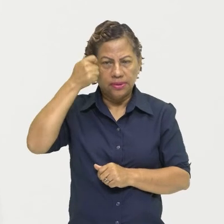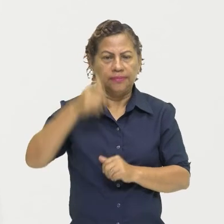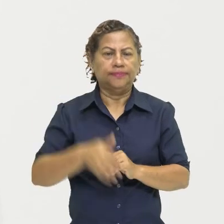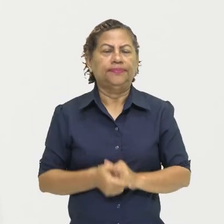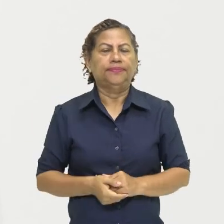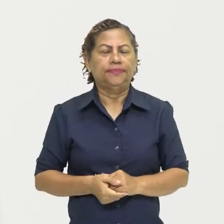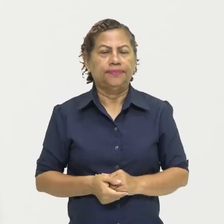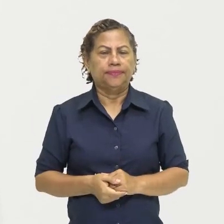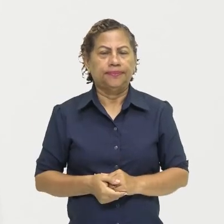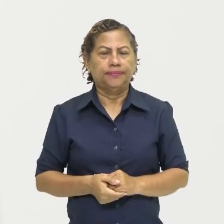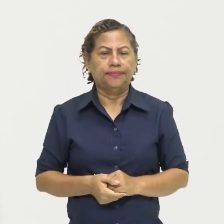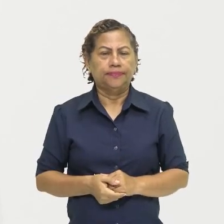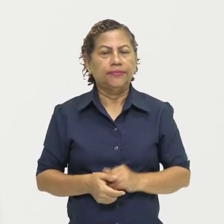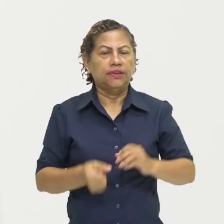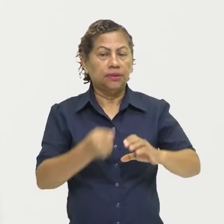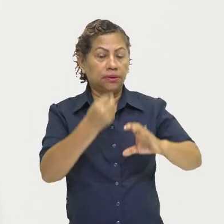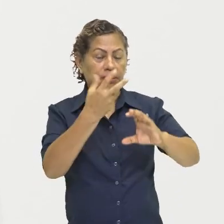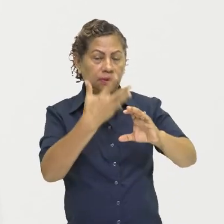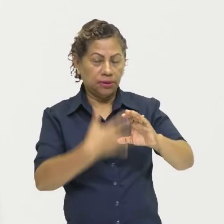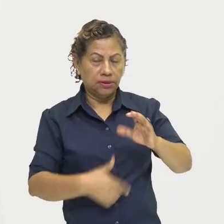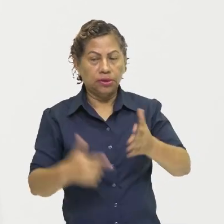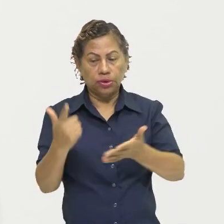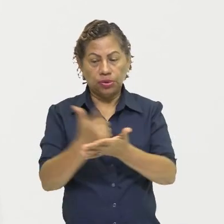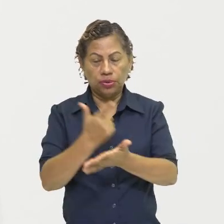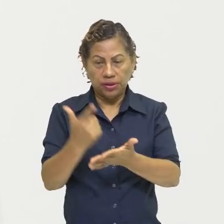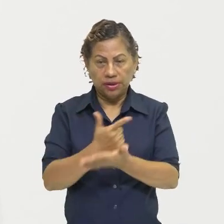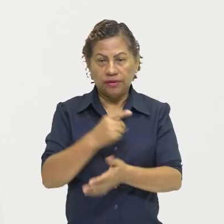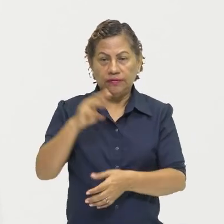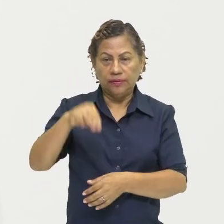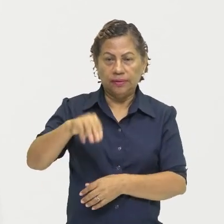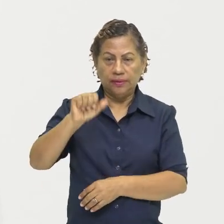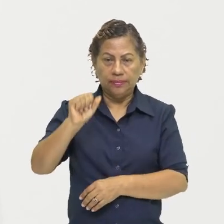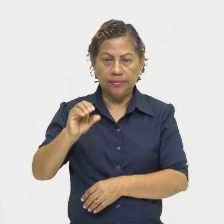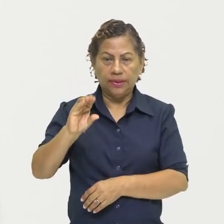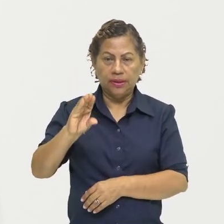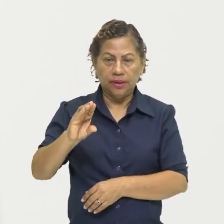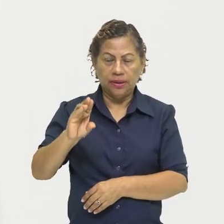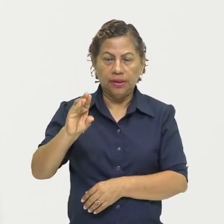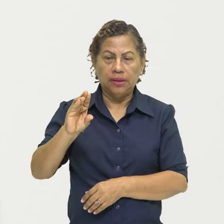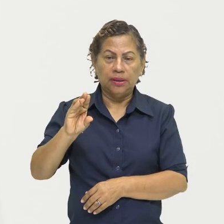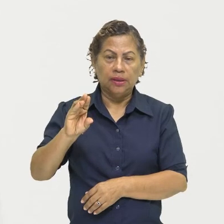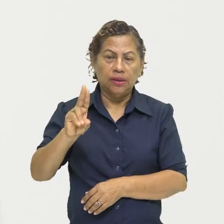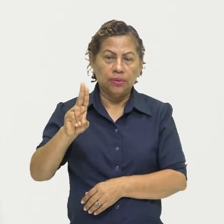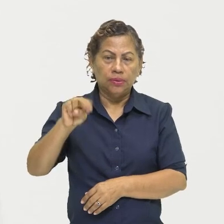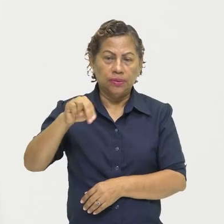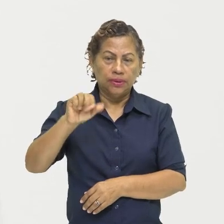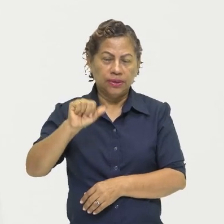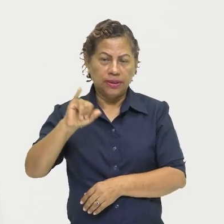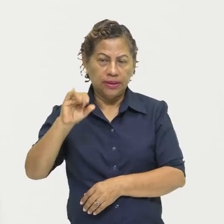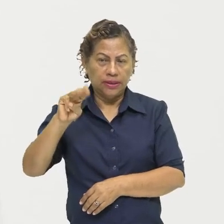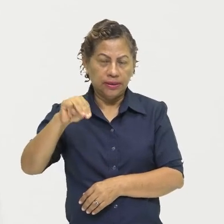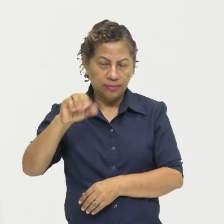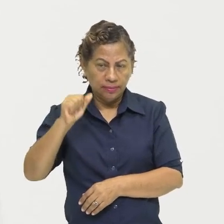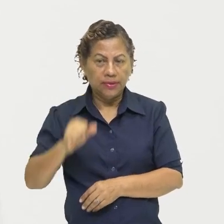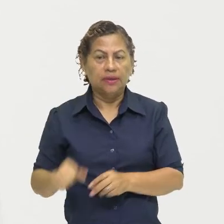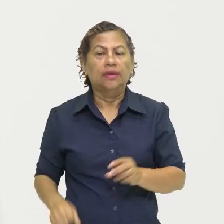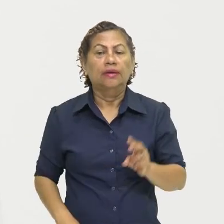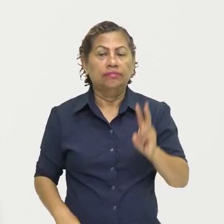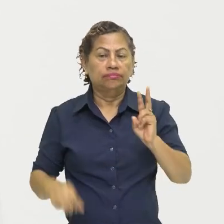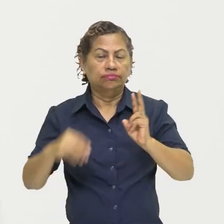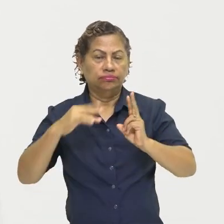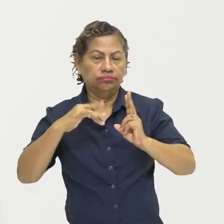nós temos as características da obra Macunaíma, que ele apresenta aí várias características